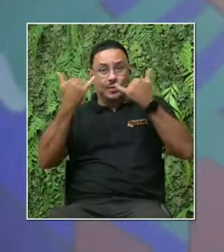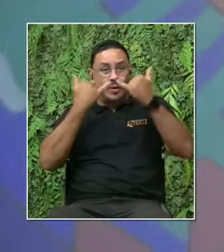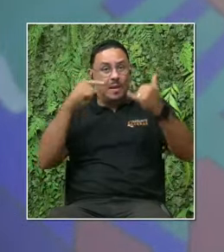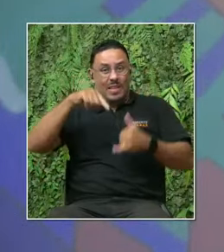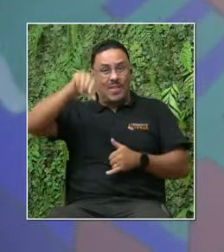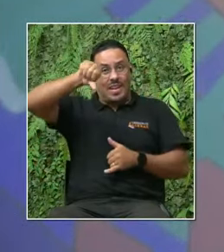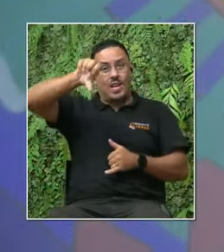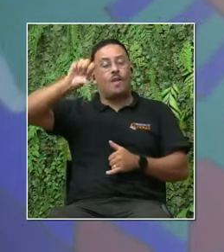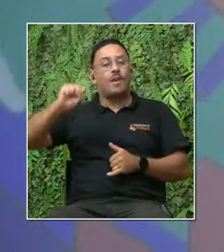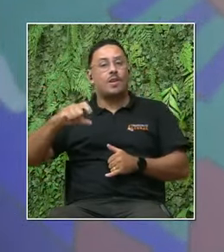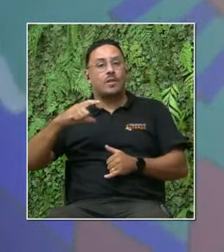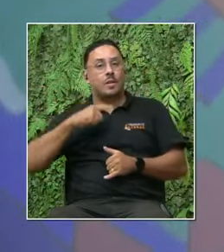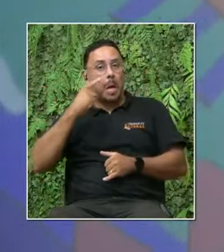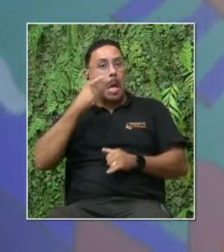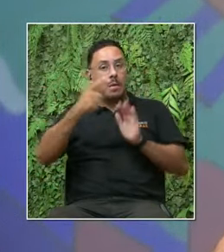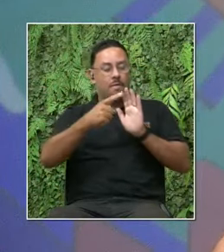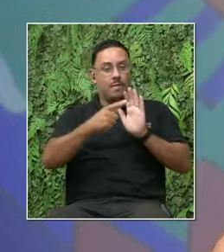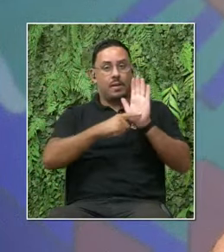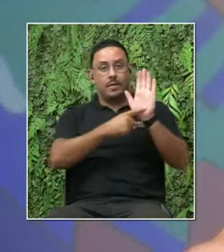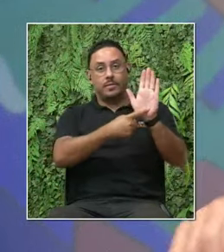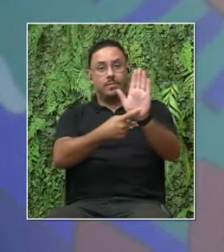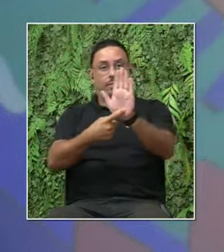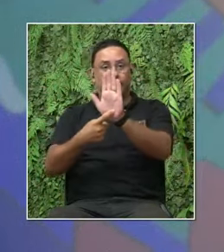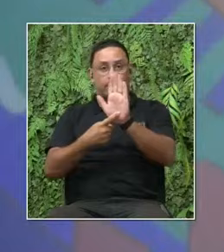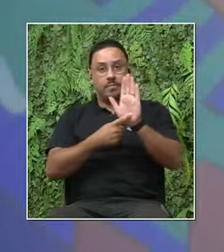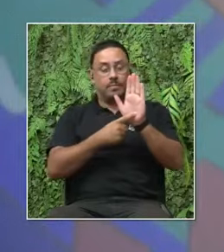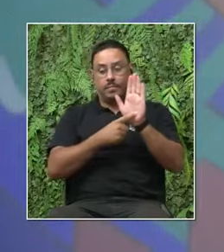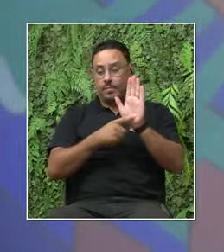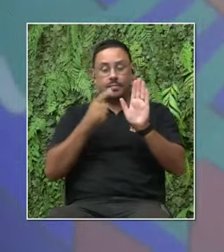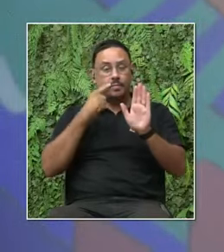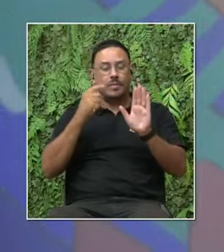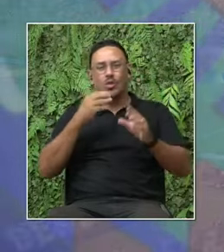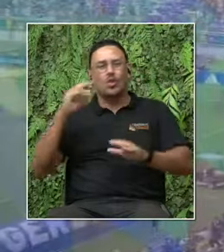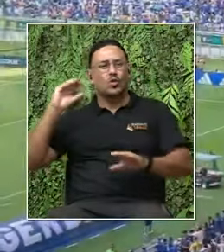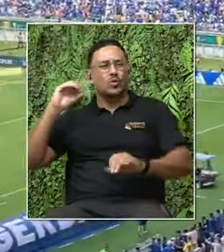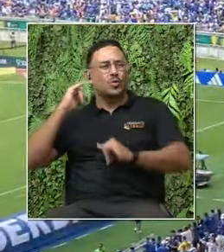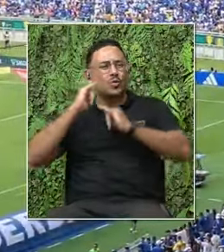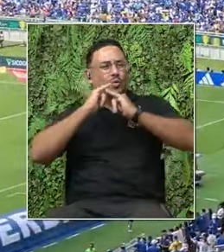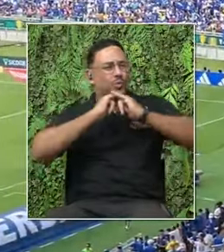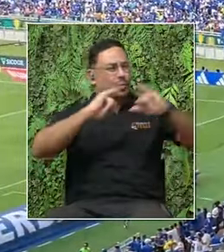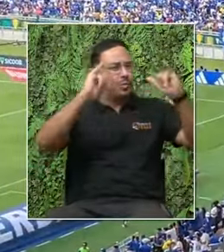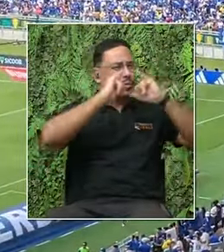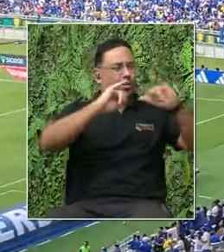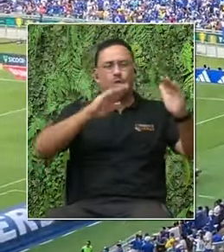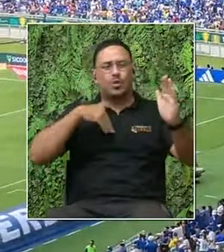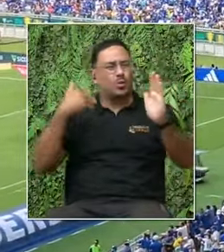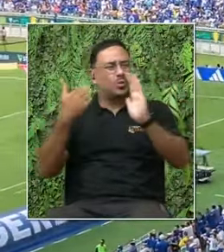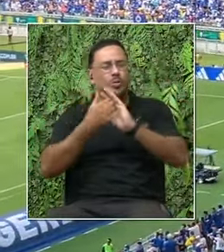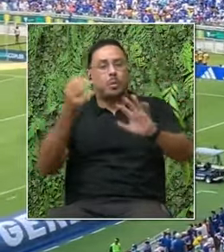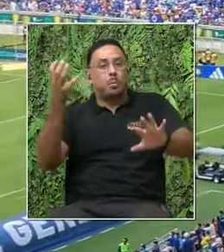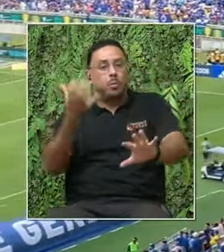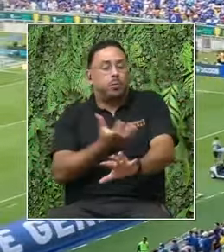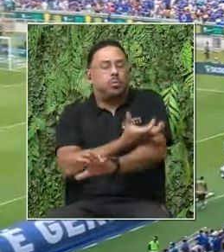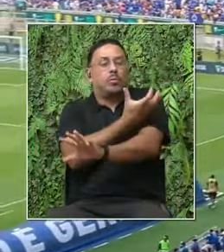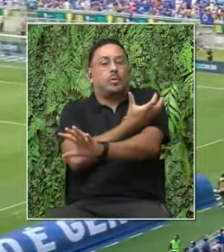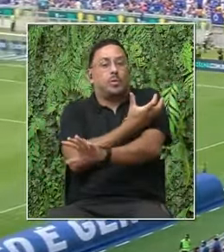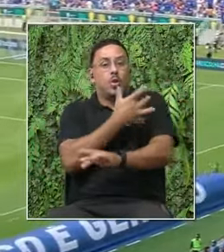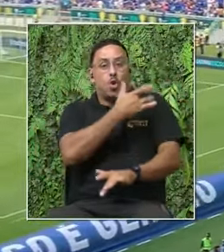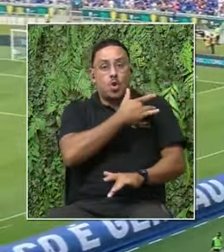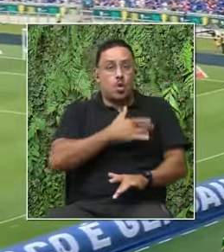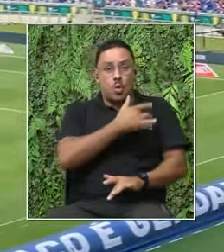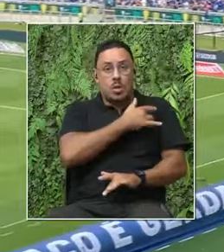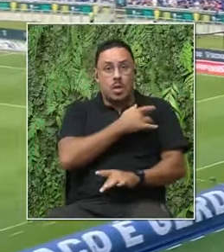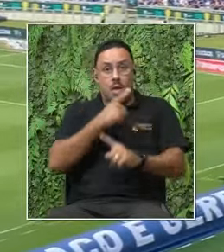imagens do Mineirão vamos levar para você todas as emoções de Cruzeiro e Atlético quem fica com a